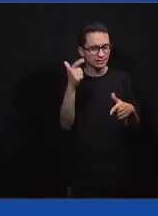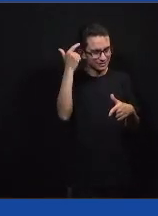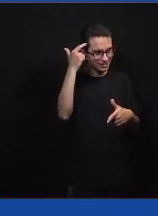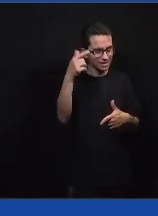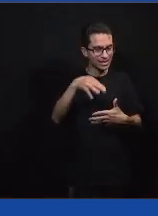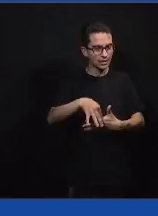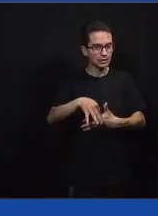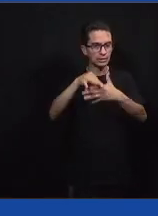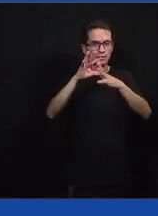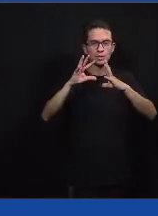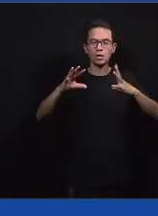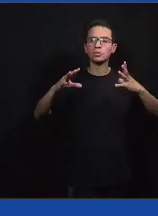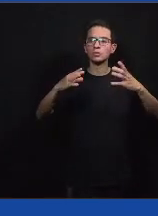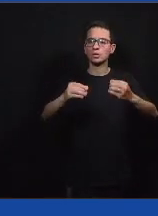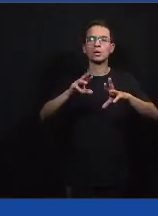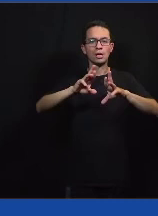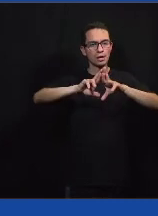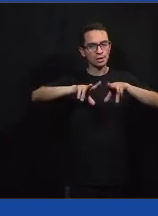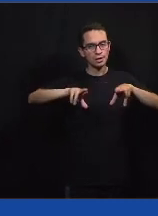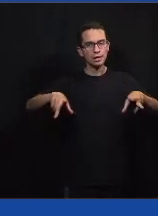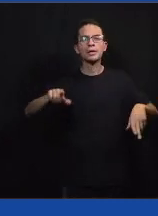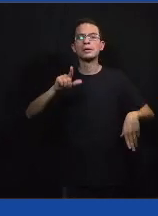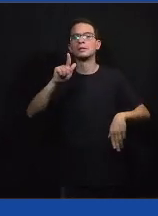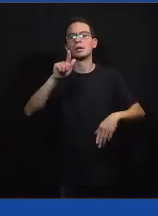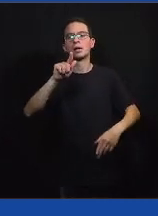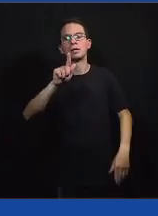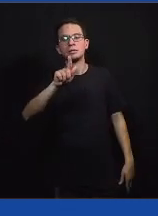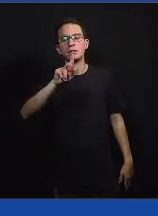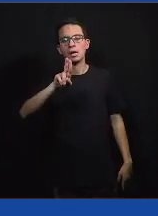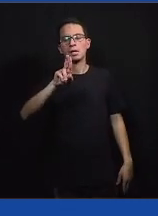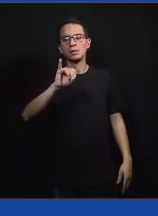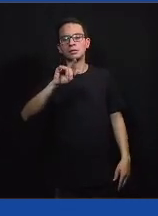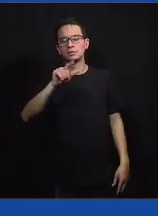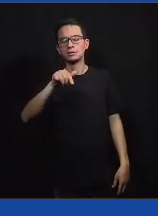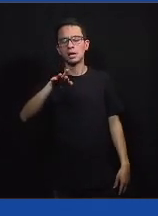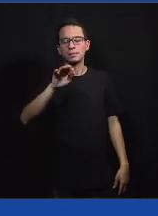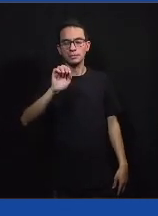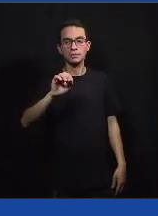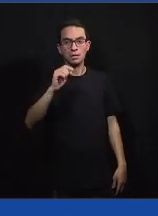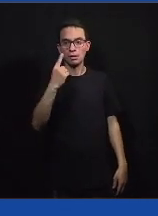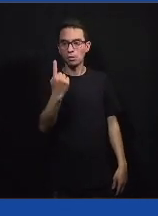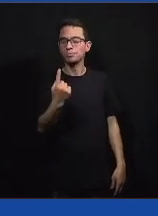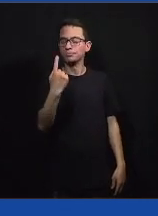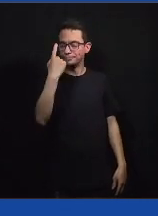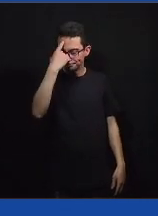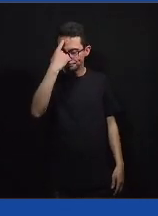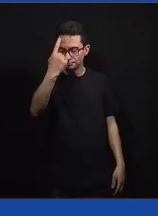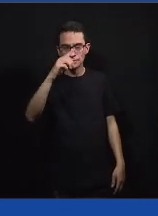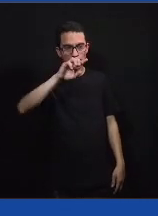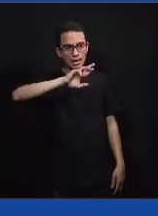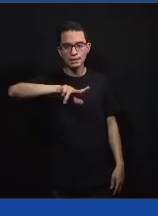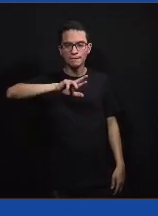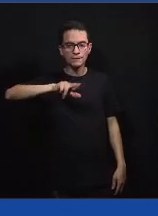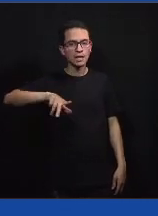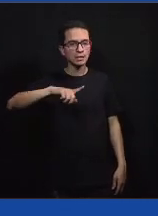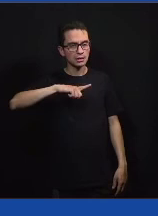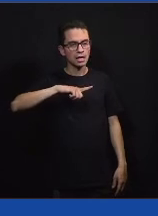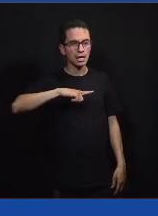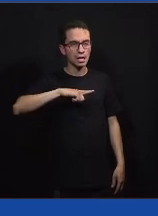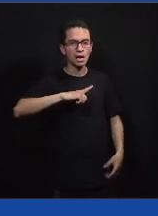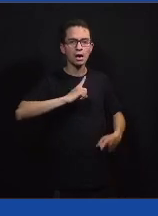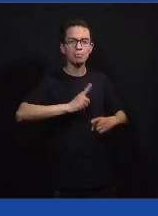líderes ao mesmo tempo diferente do Guilherme né então isso foi uma coisa bem diferente para mim que normalmente né